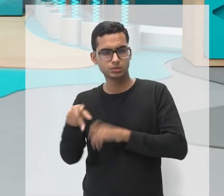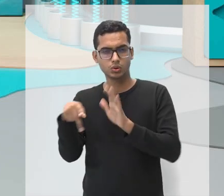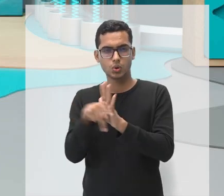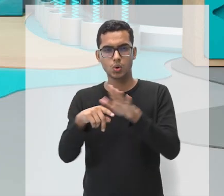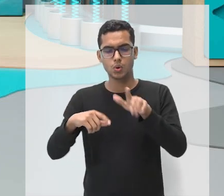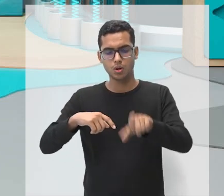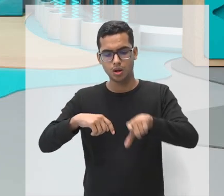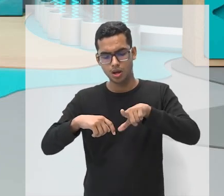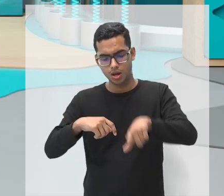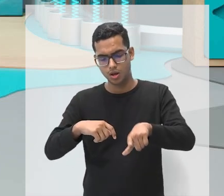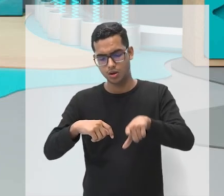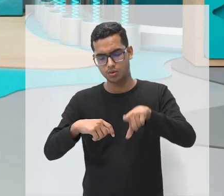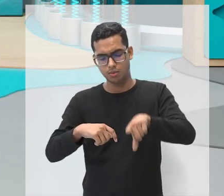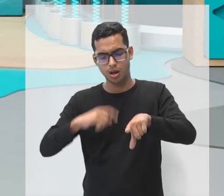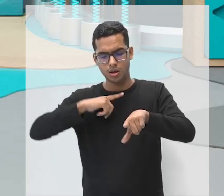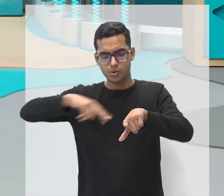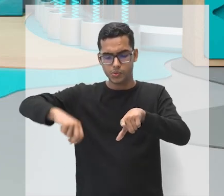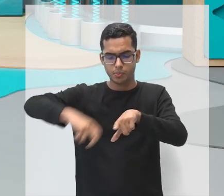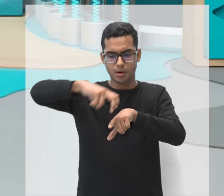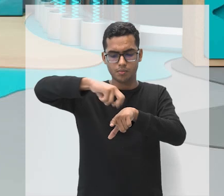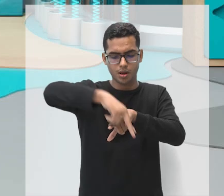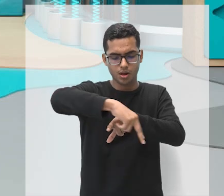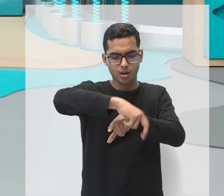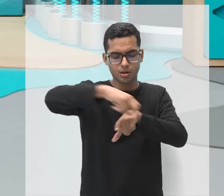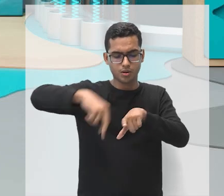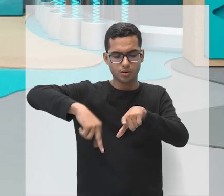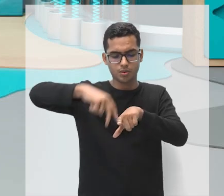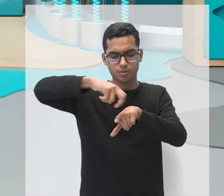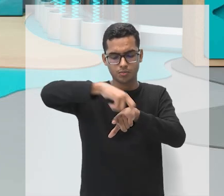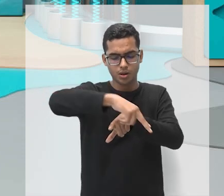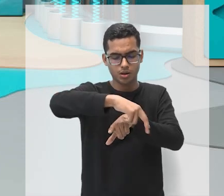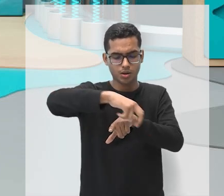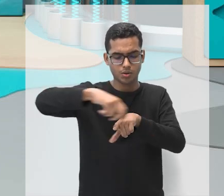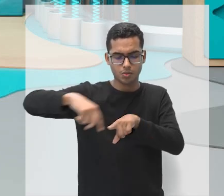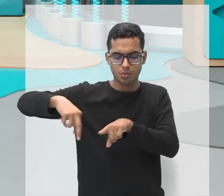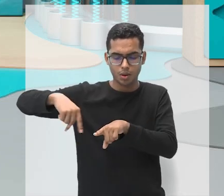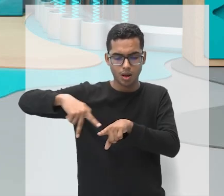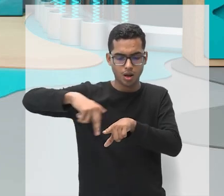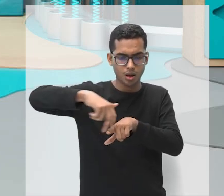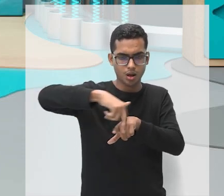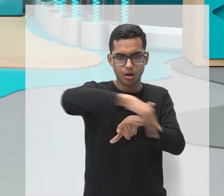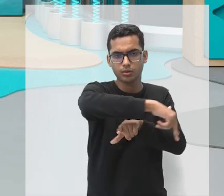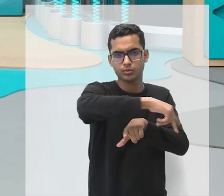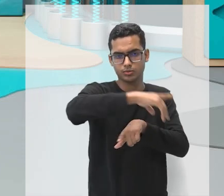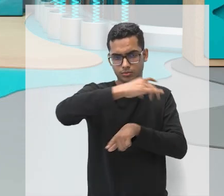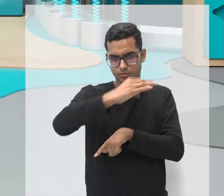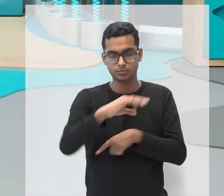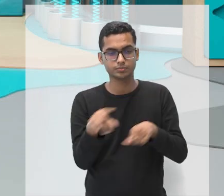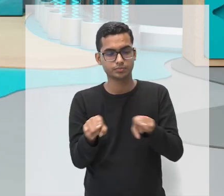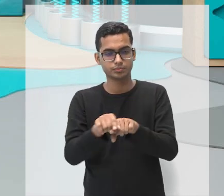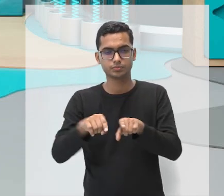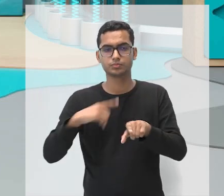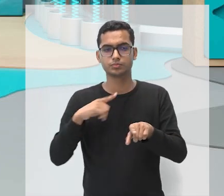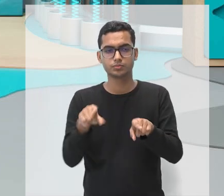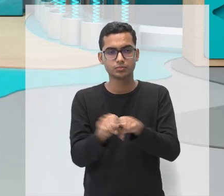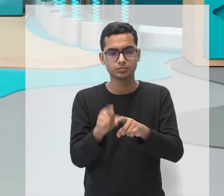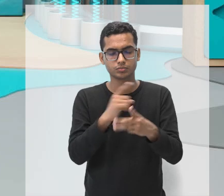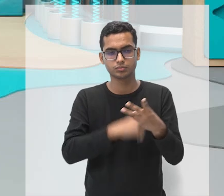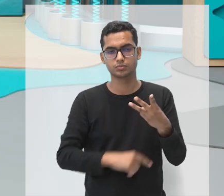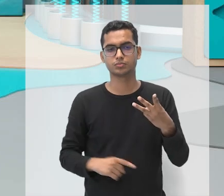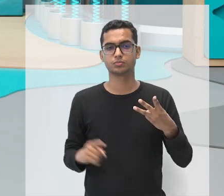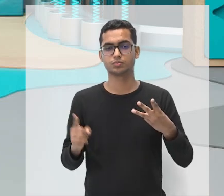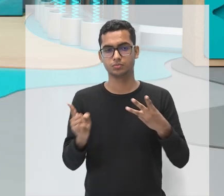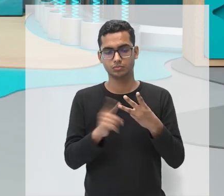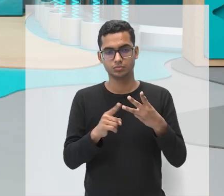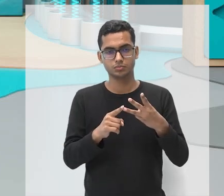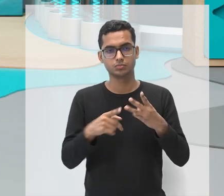essa disposição vai estar na pista e o atleta precisa sobrepor esses obstáculos. A gente vai ter também os revezamentos, a marcha